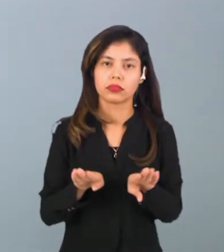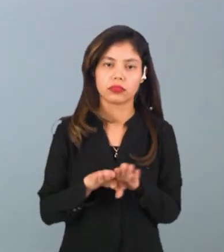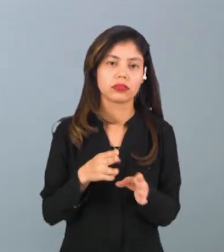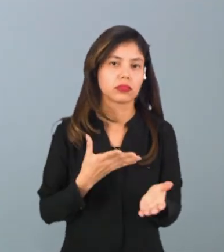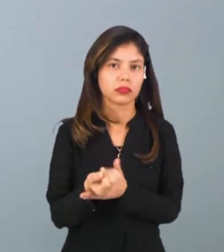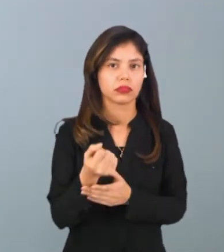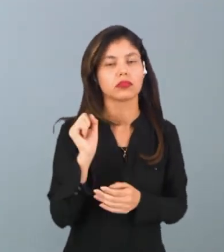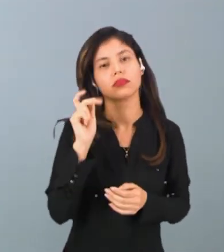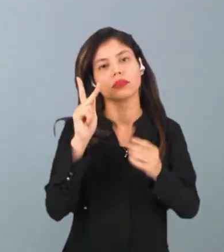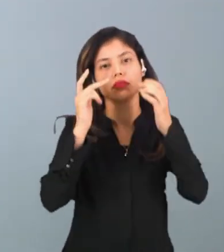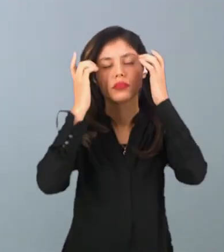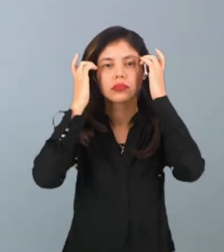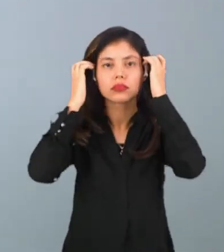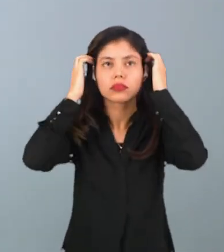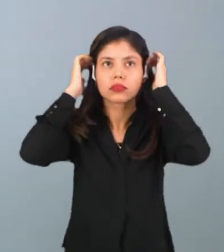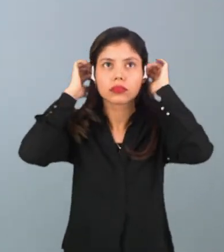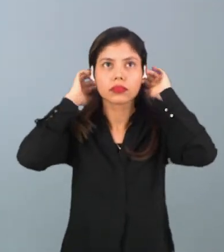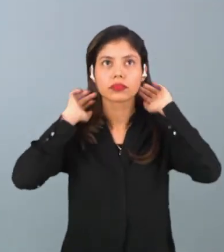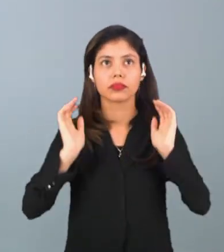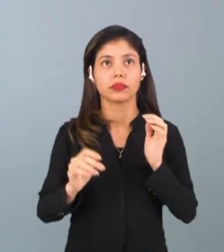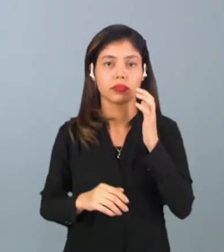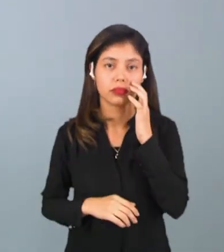conquistas, ok?